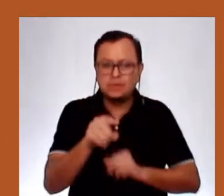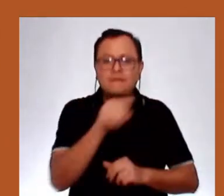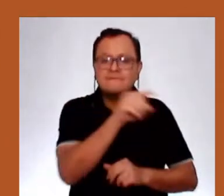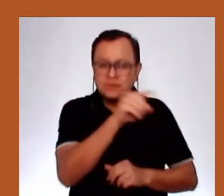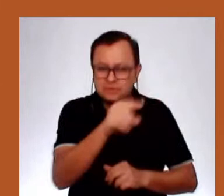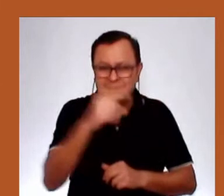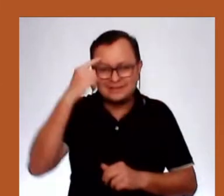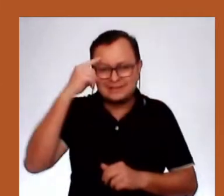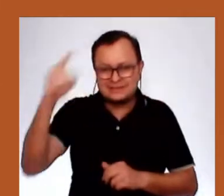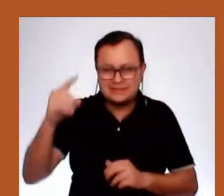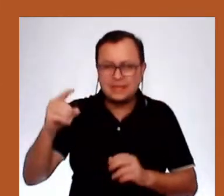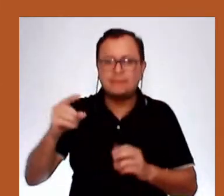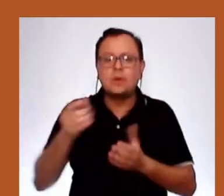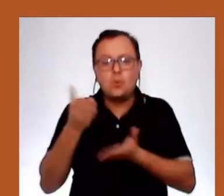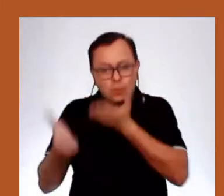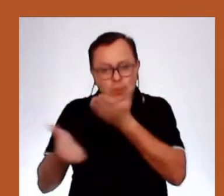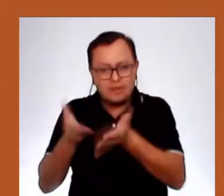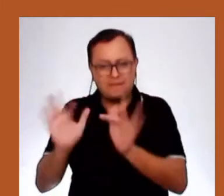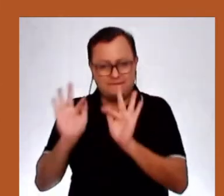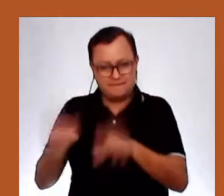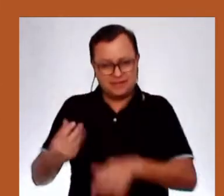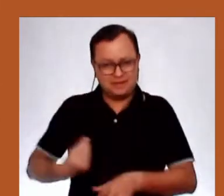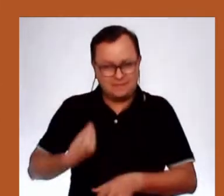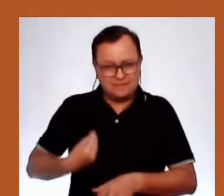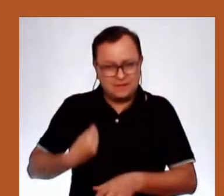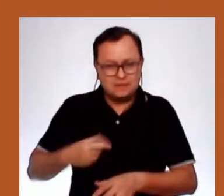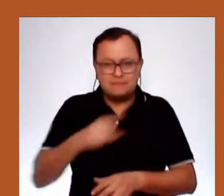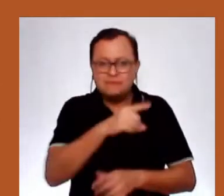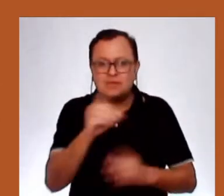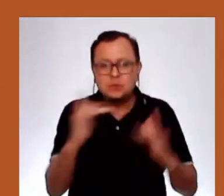dos cuidados paliativos?